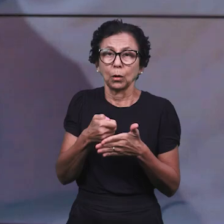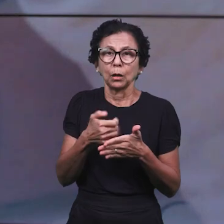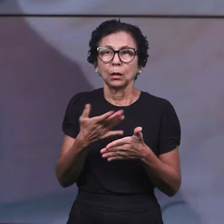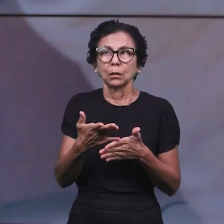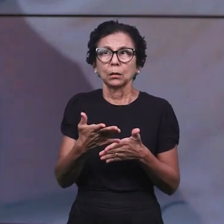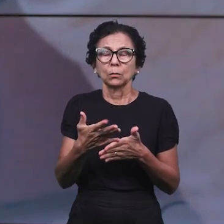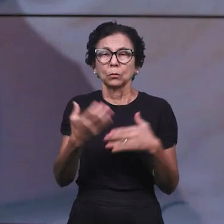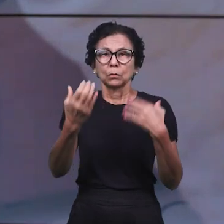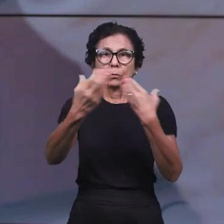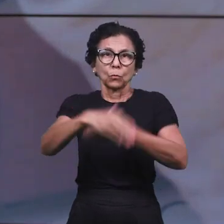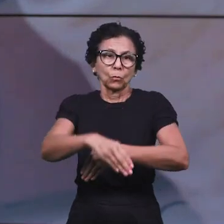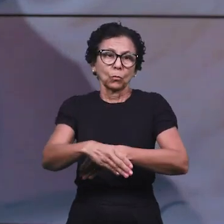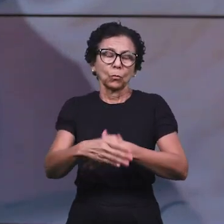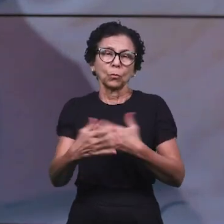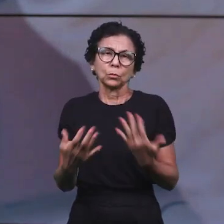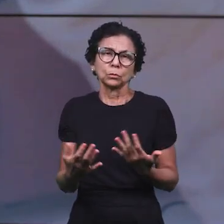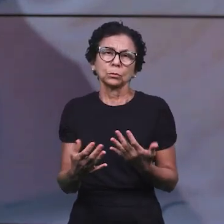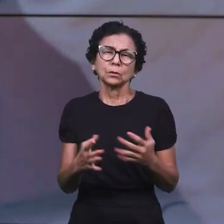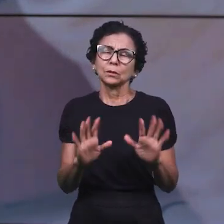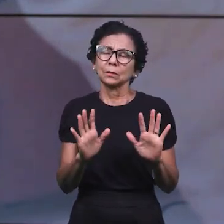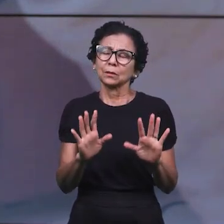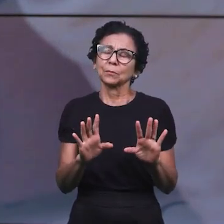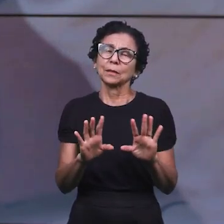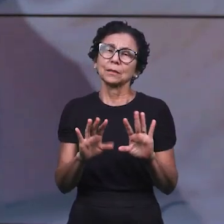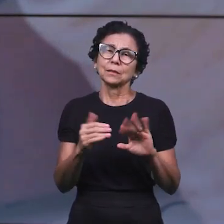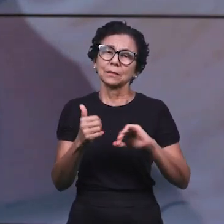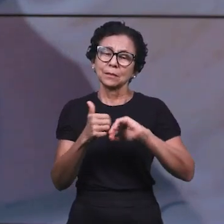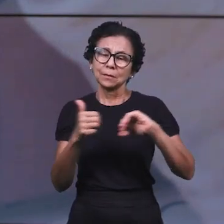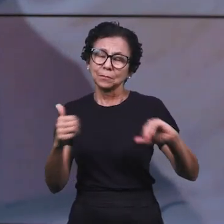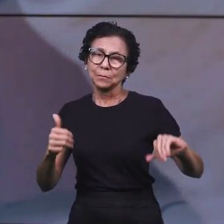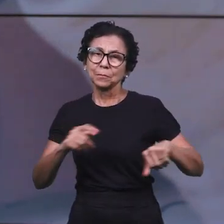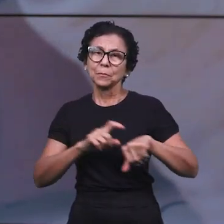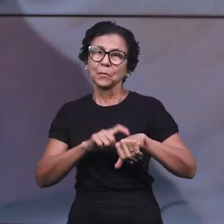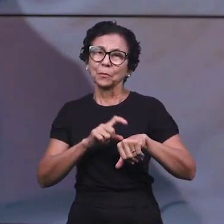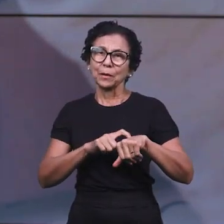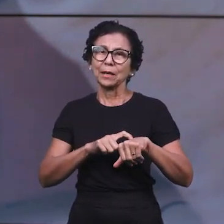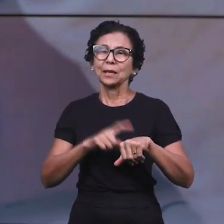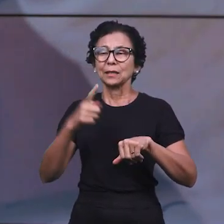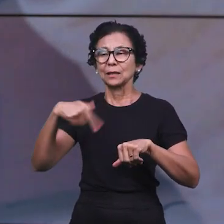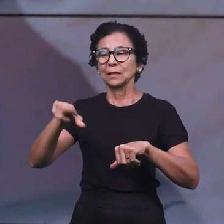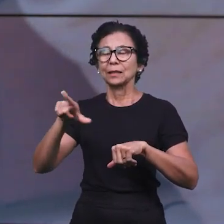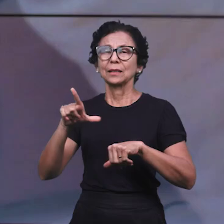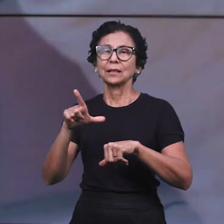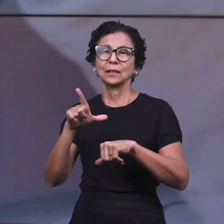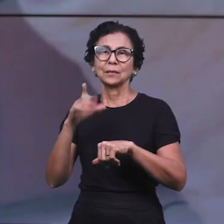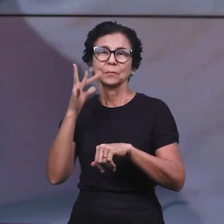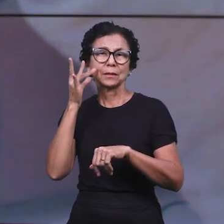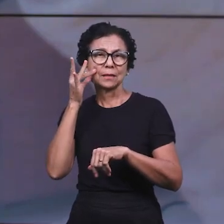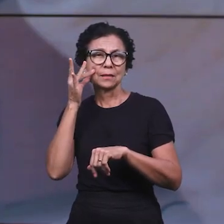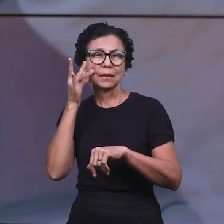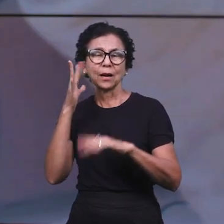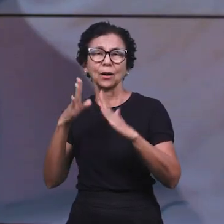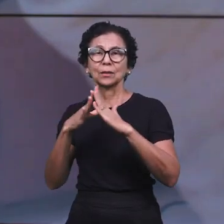difícil, mas também separa um tempo para estar na igreja, para estar louvando ao Senhor, que isso